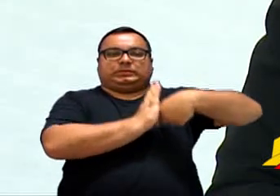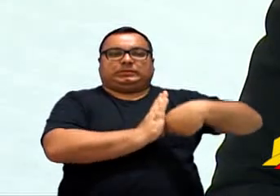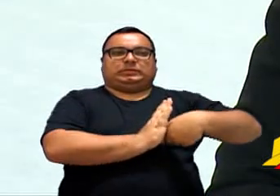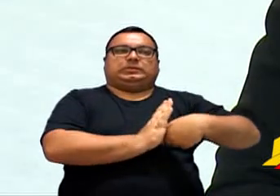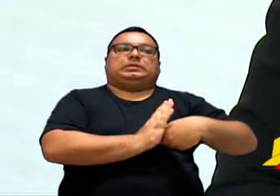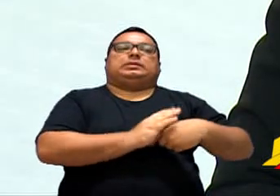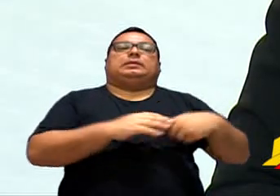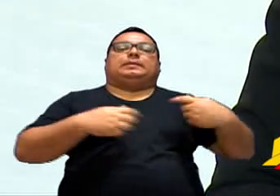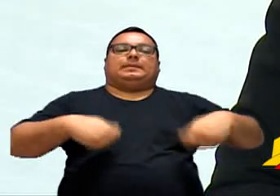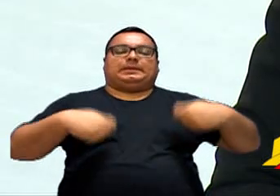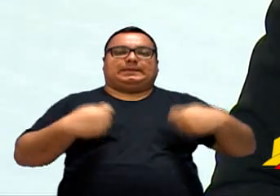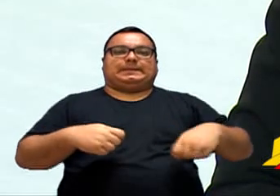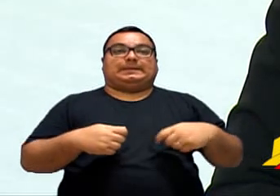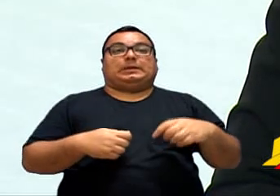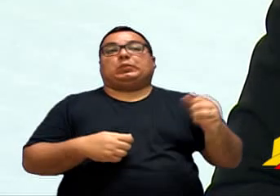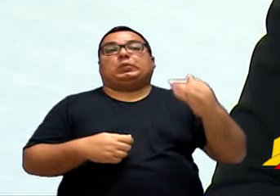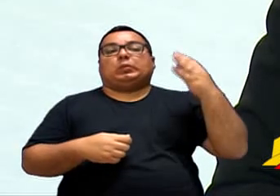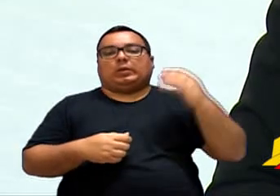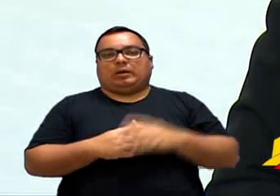ginecológicos?